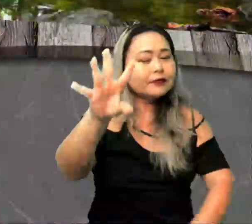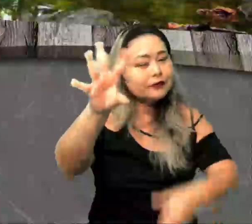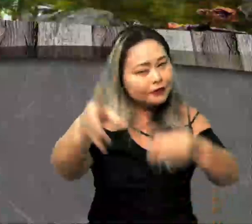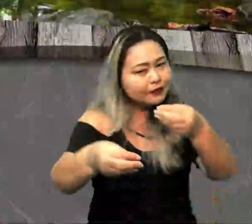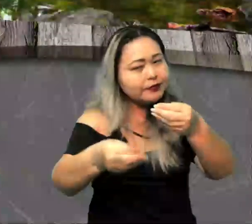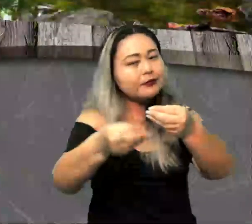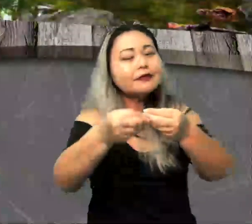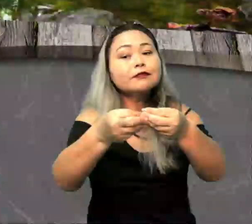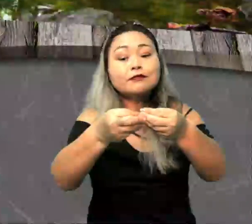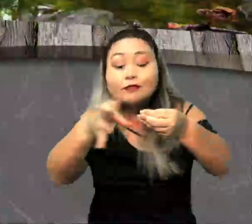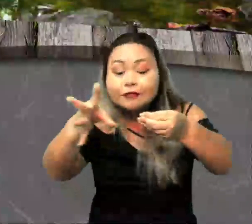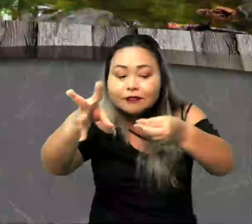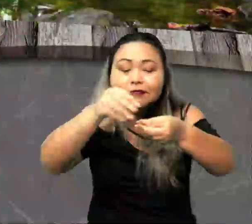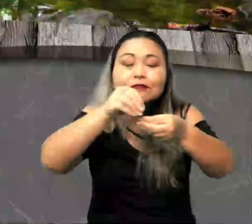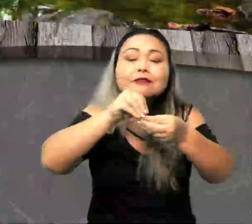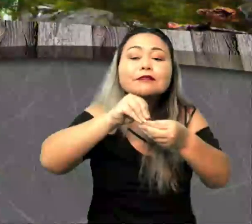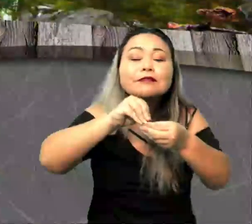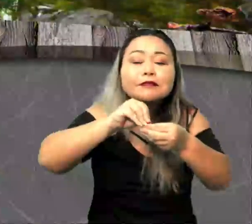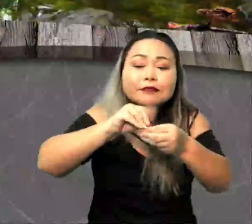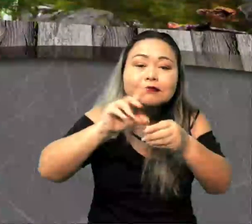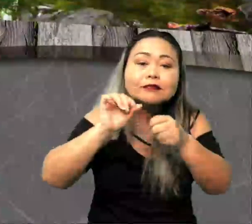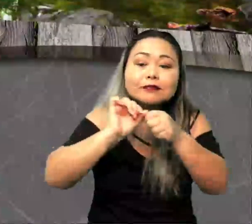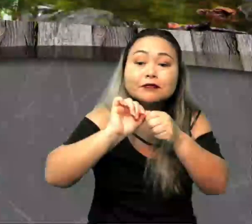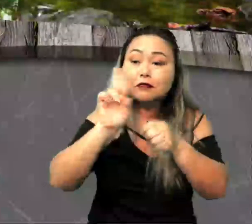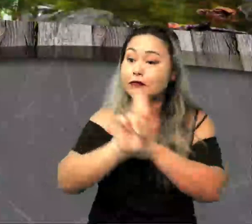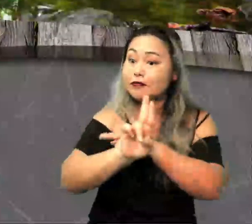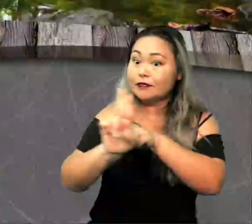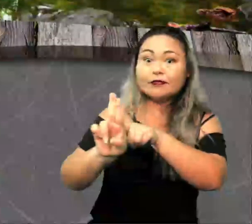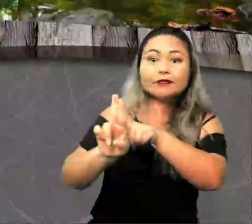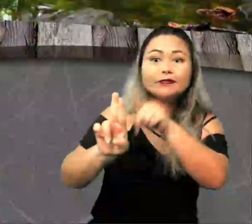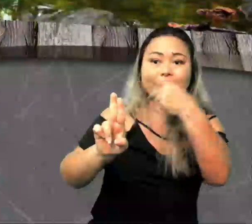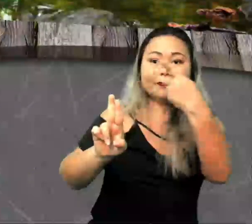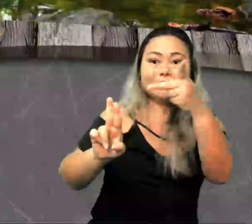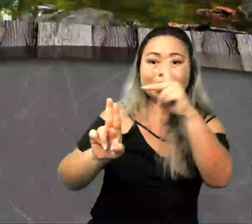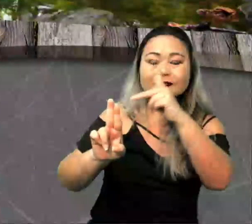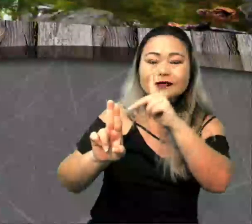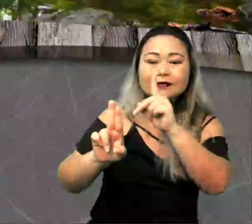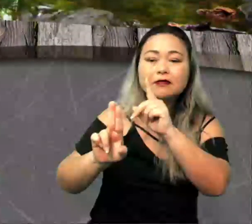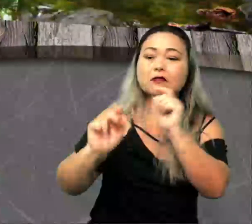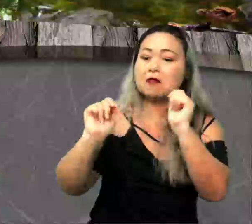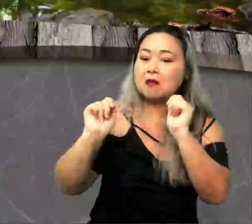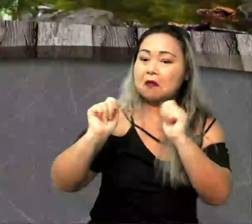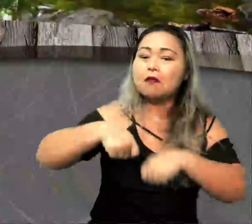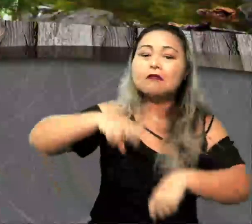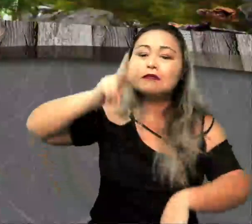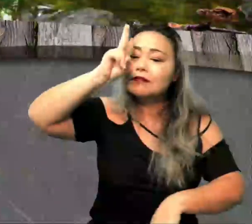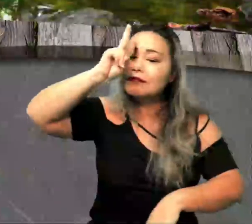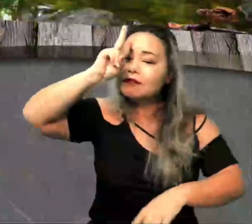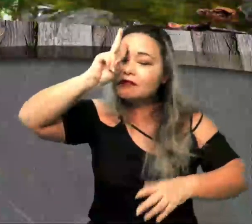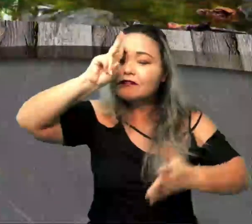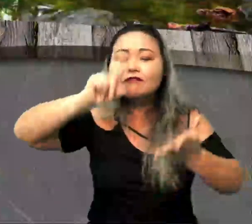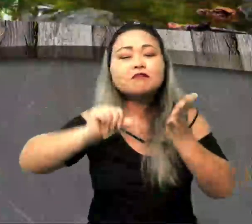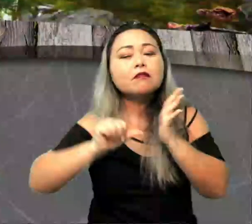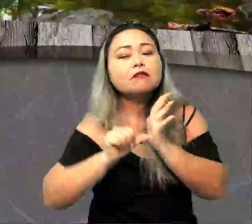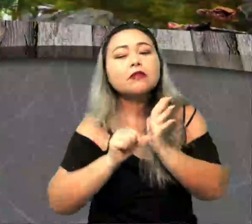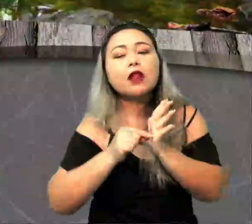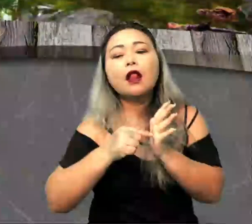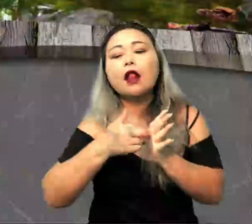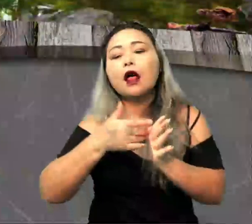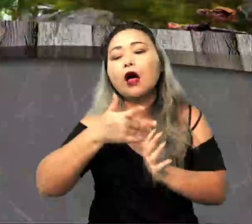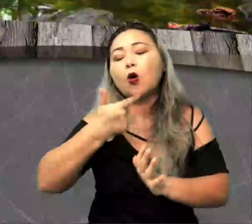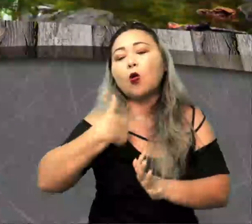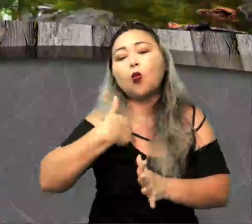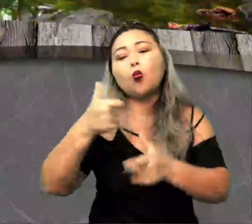parte disso, vai construir isso. E o seu nome, né, pode ser lembrado várias vezes,